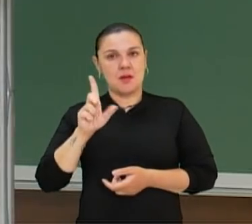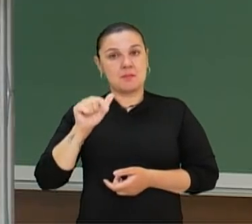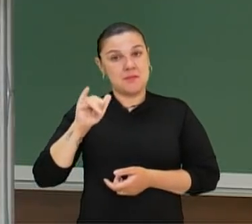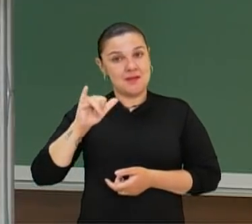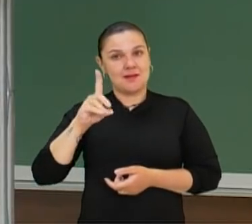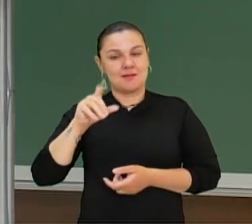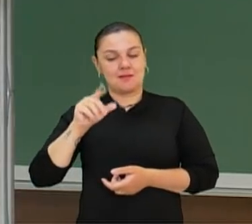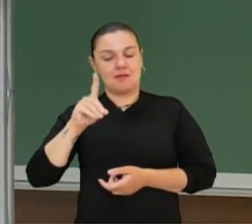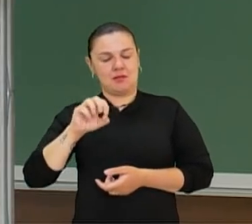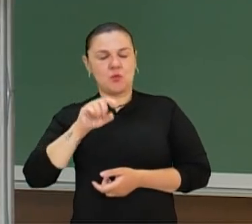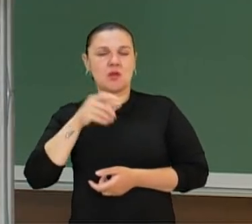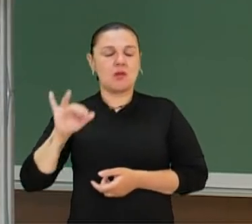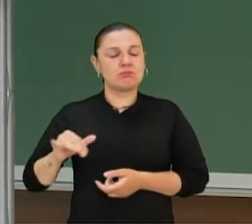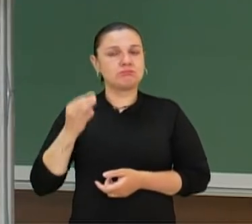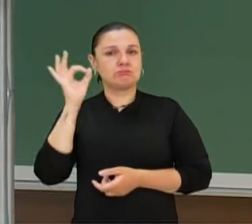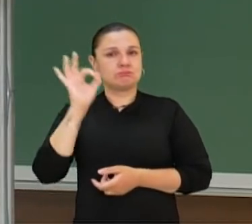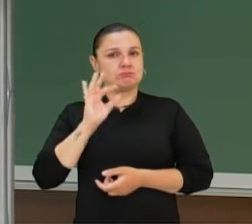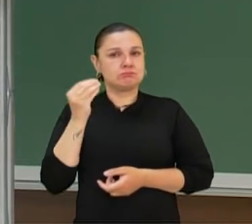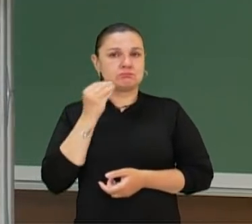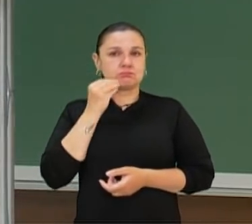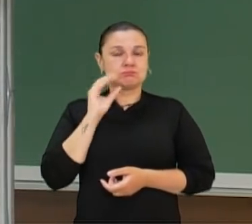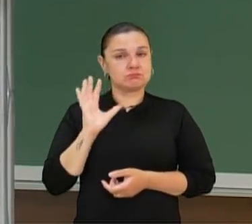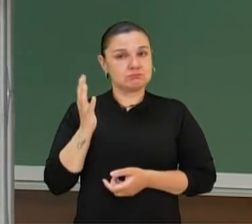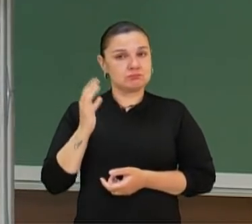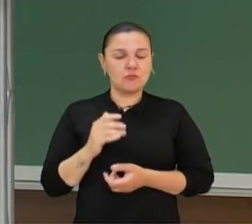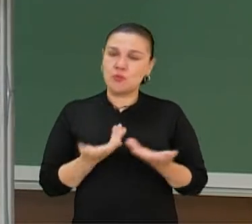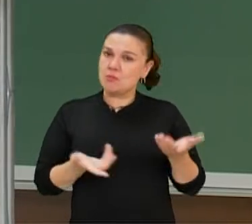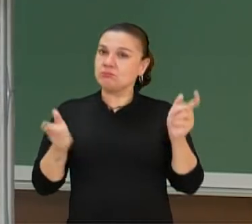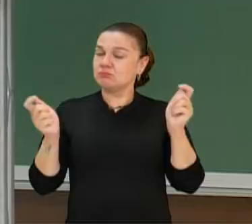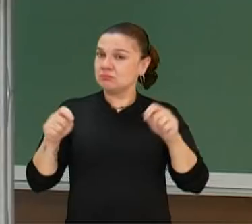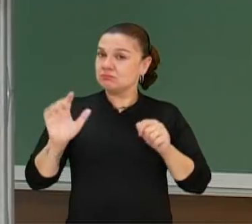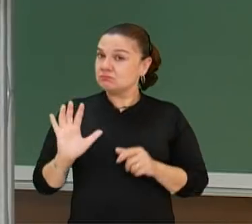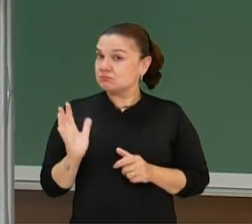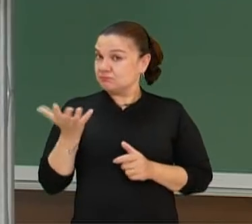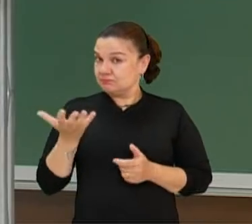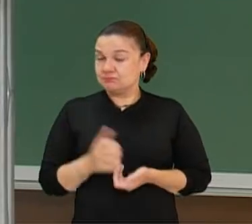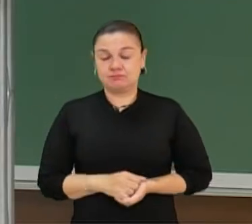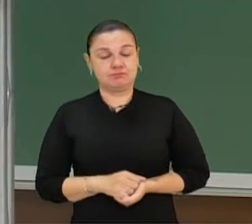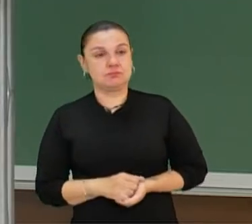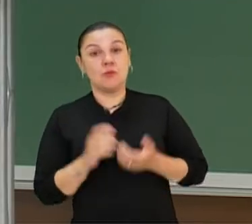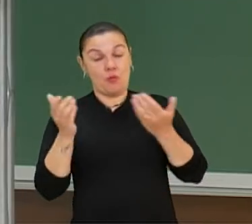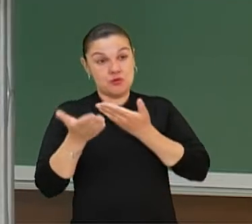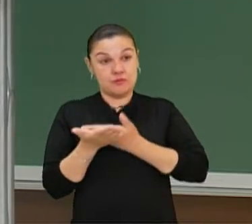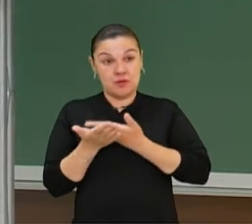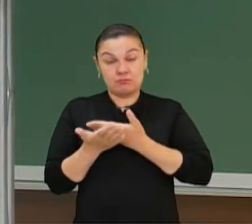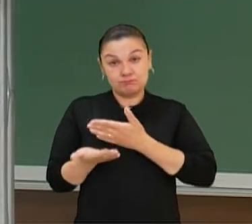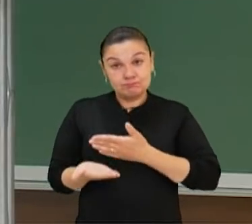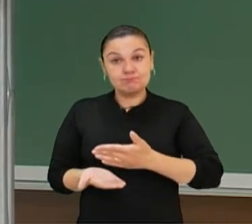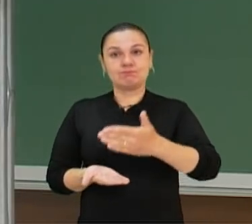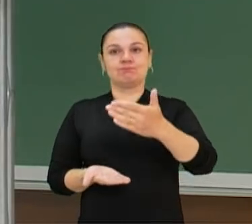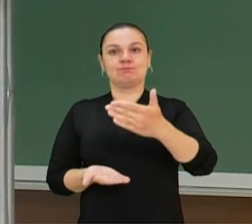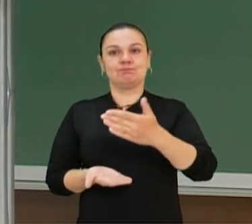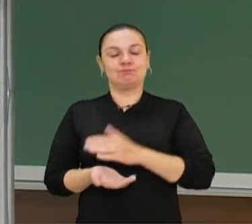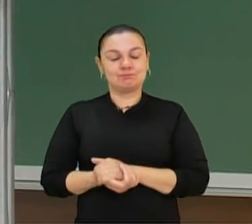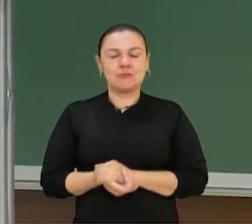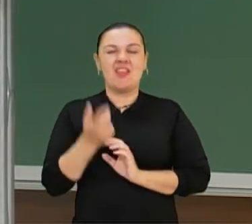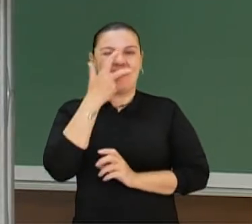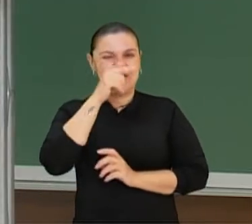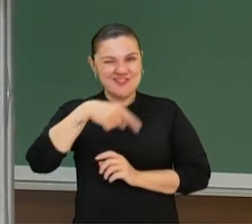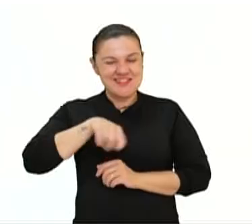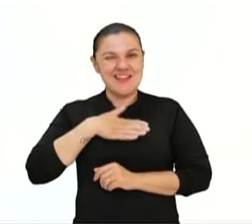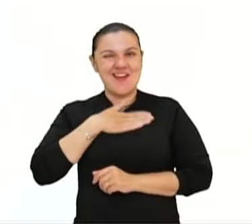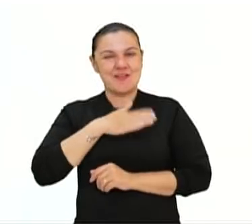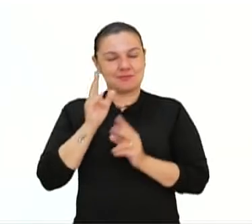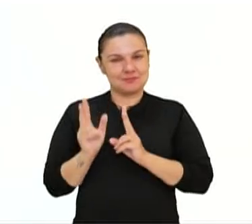algo acontecer. E hoje nós vamos continuar a nossa aula de probabilidade. Eu acho que vocês estão curtindo bastante